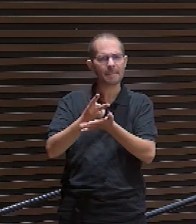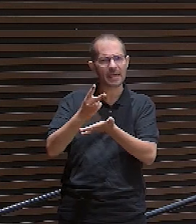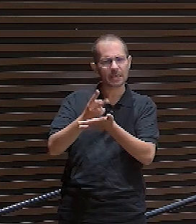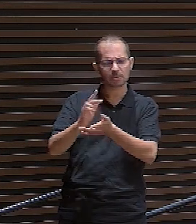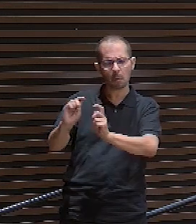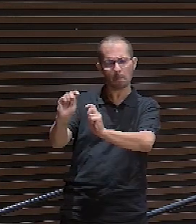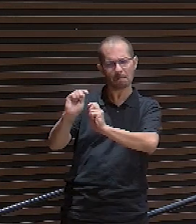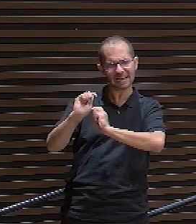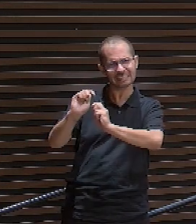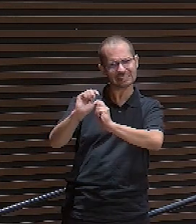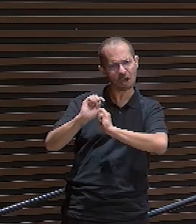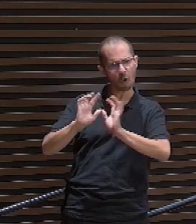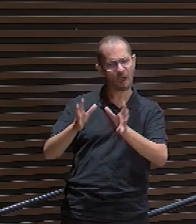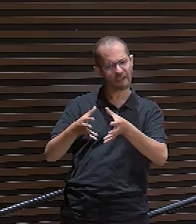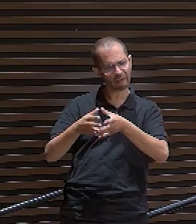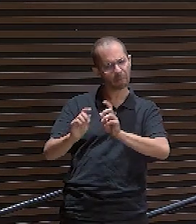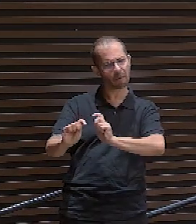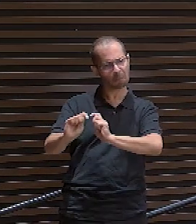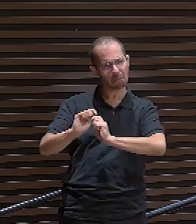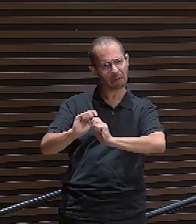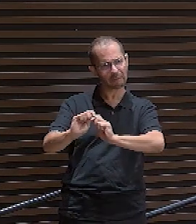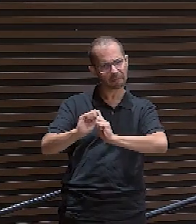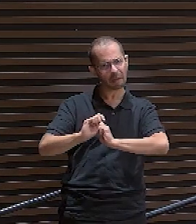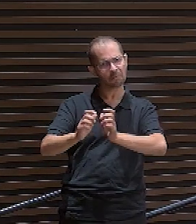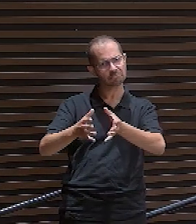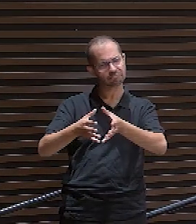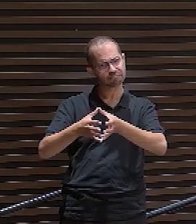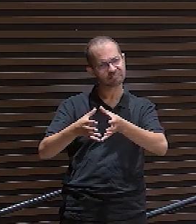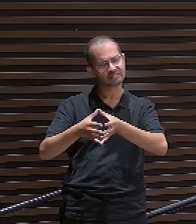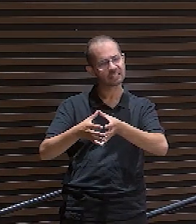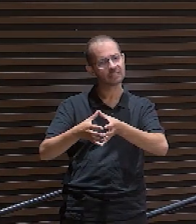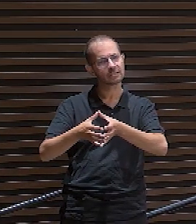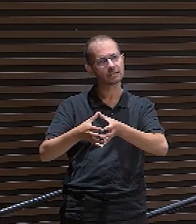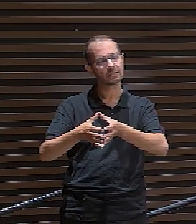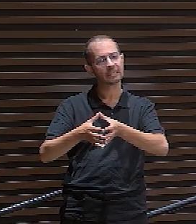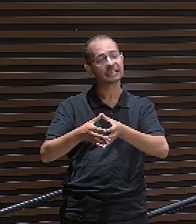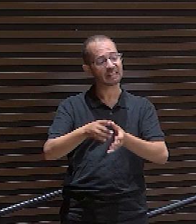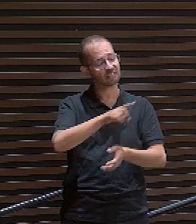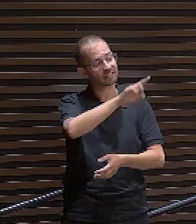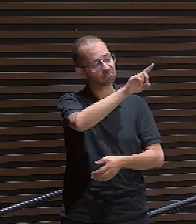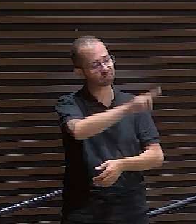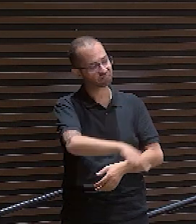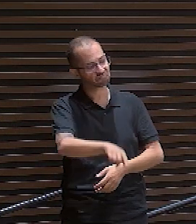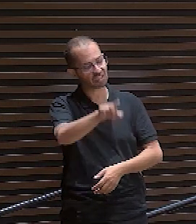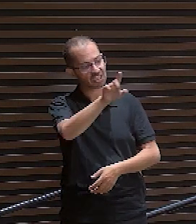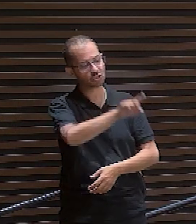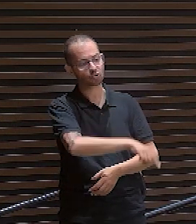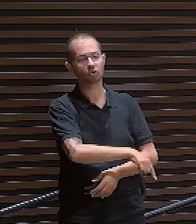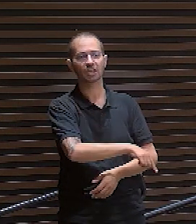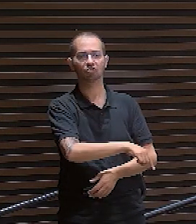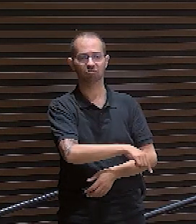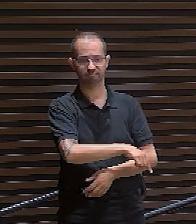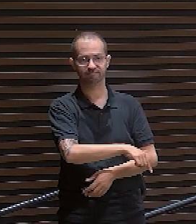da equipe e de ser excluído